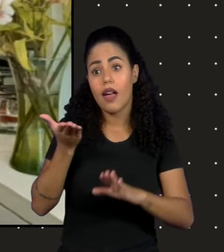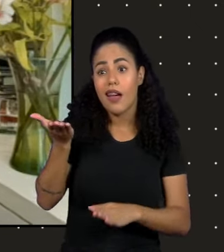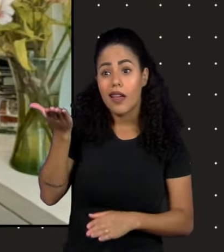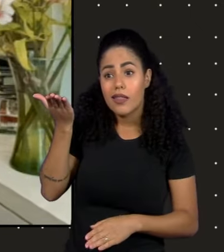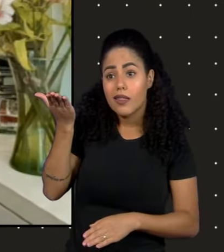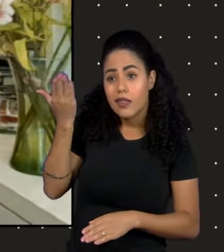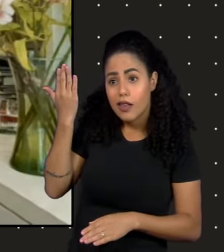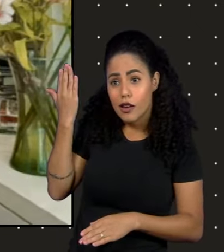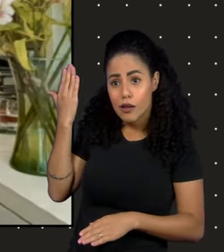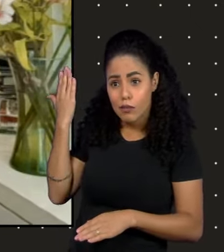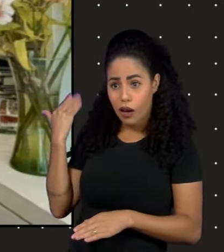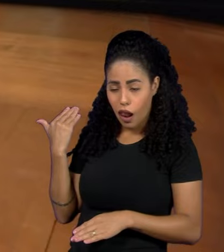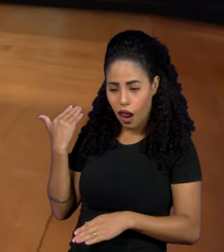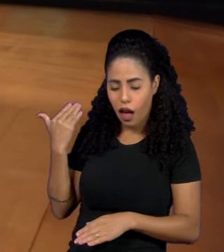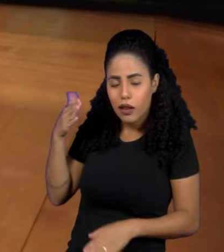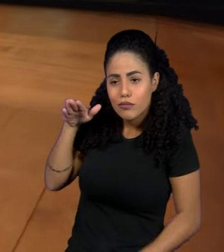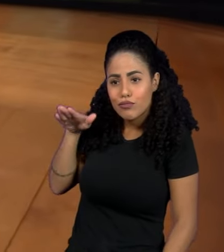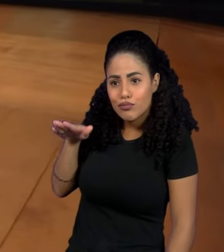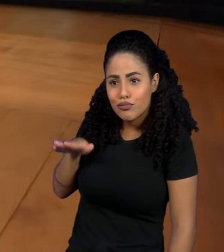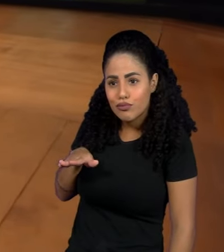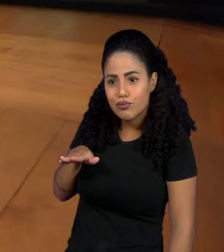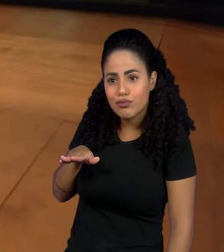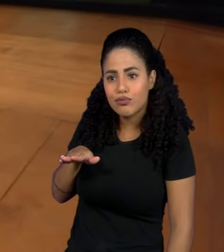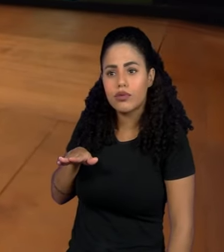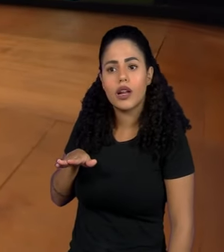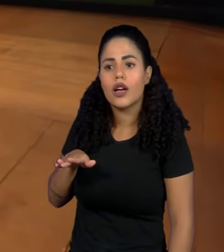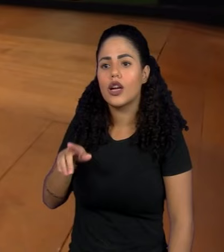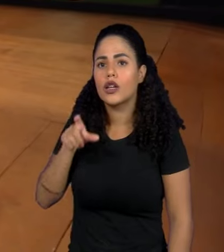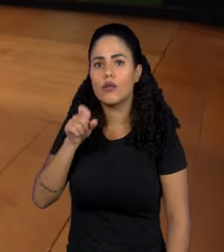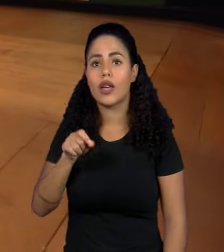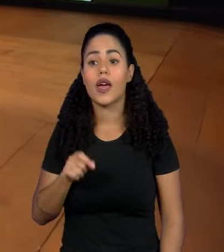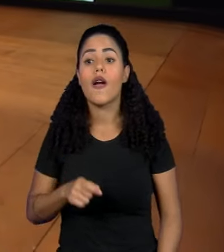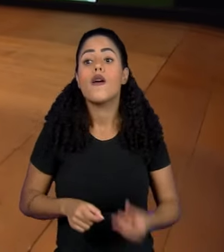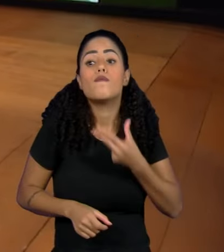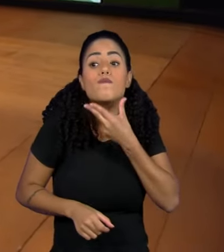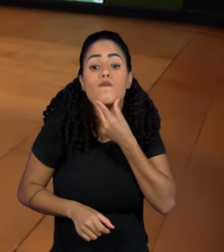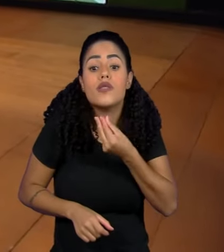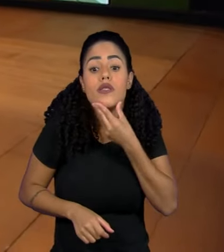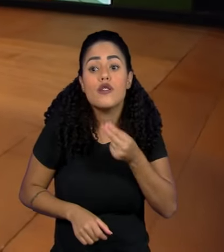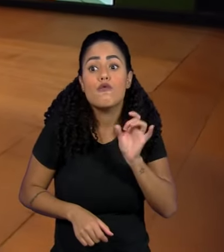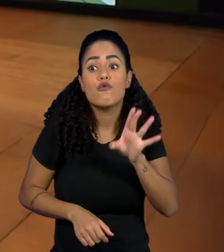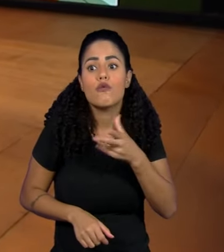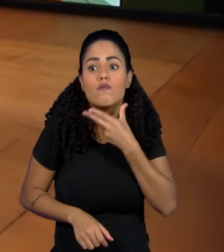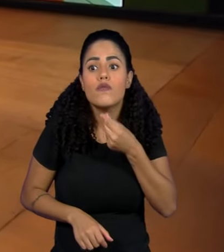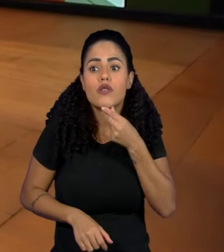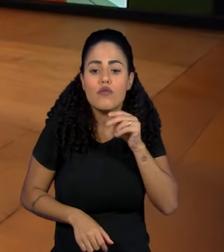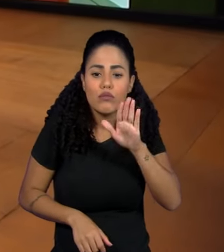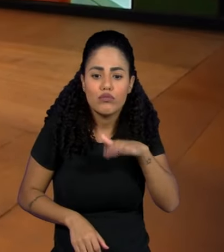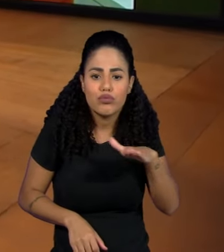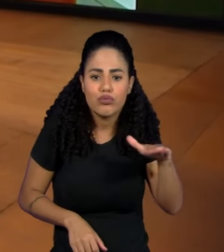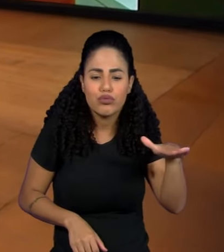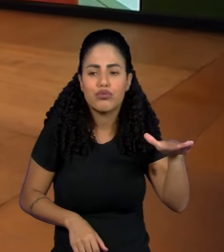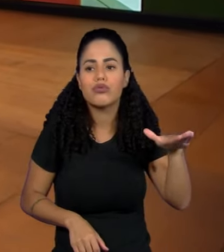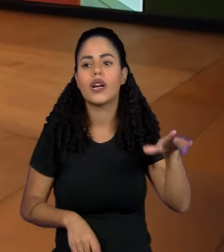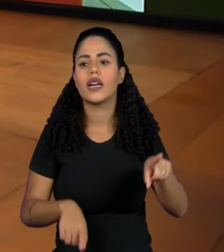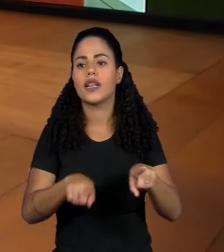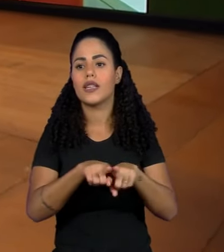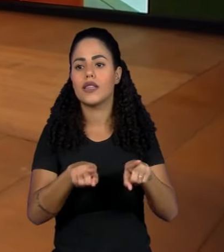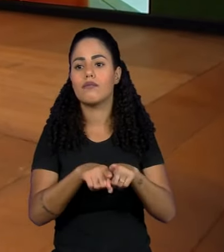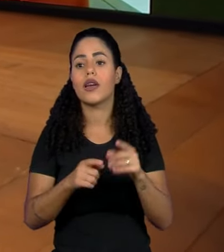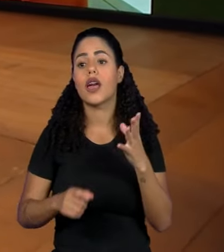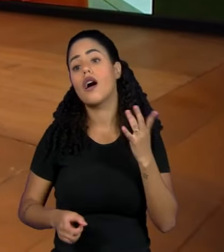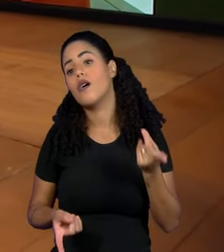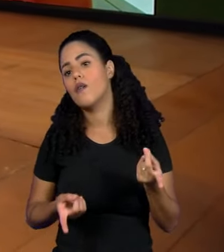misto, moças e rapazes e tal, mas na época era só meninos e foi fundado para órfãos de militares,